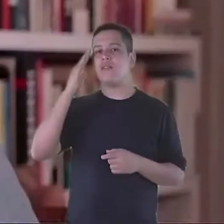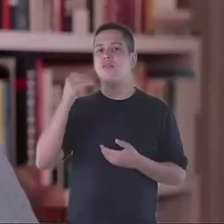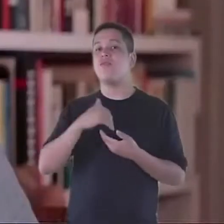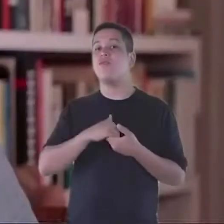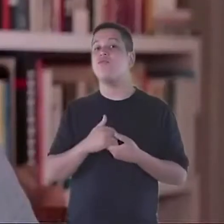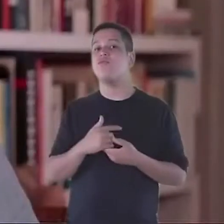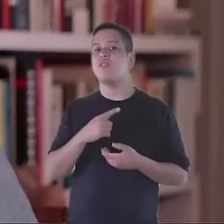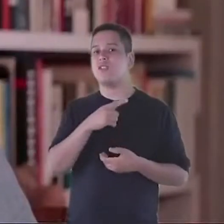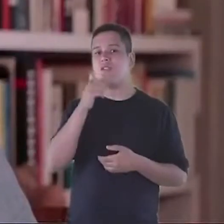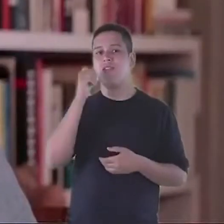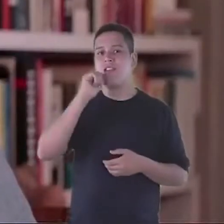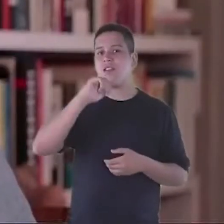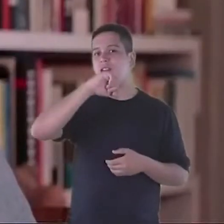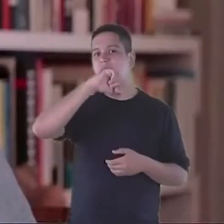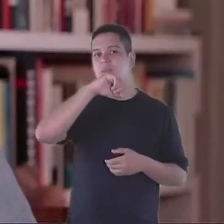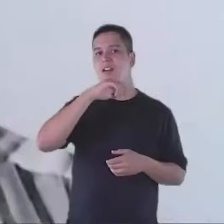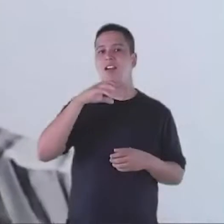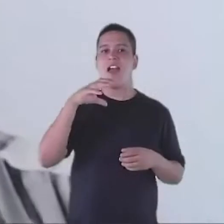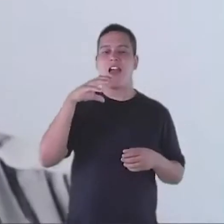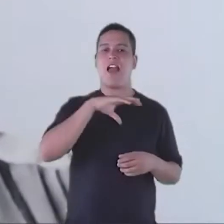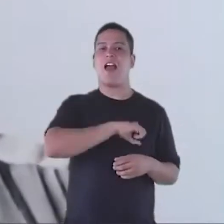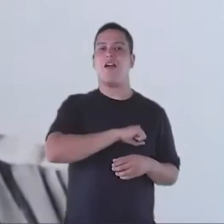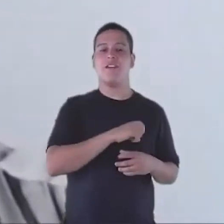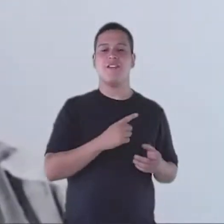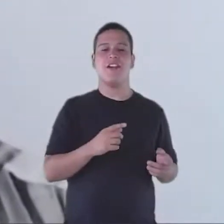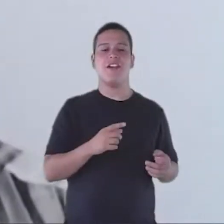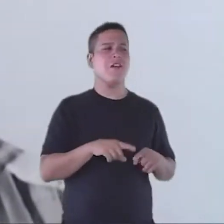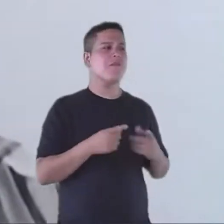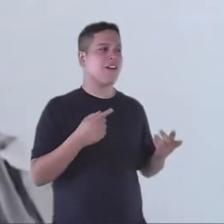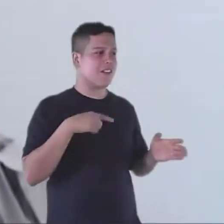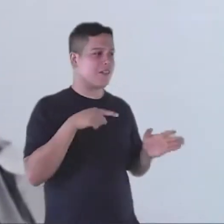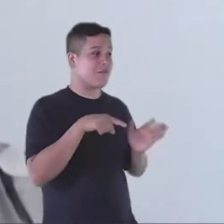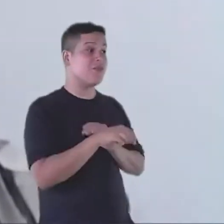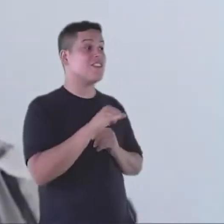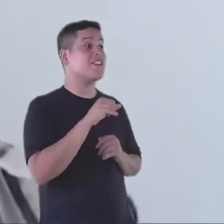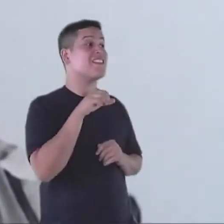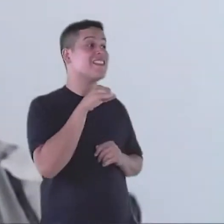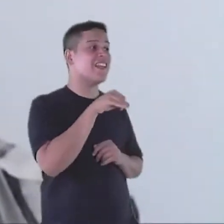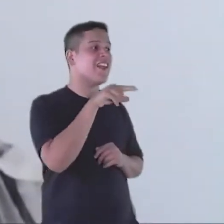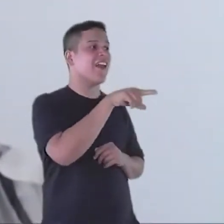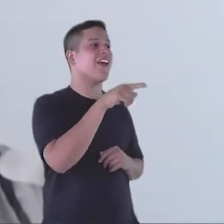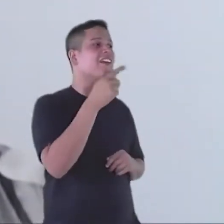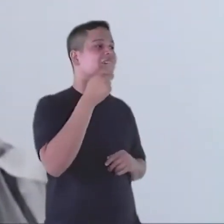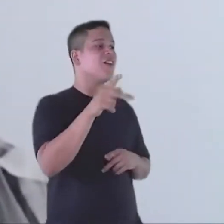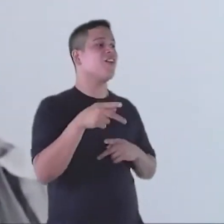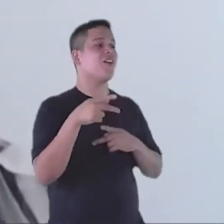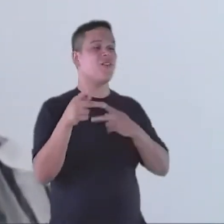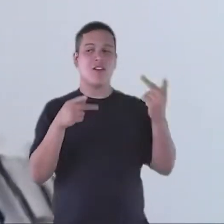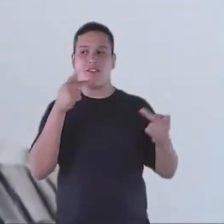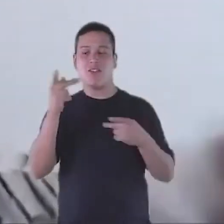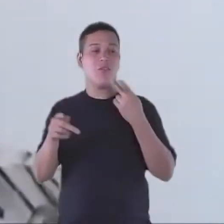falou isso com. para os outros também? Aí que está o negócio. Nossa, 20 anos. Eu, numa discussão